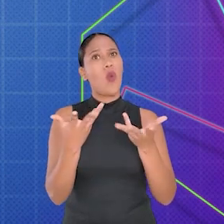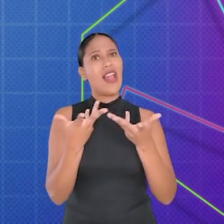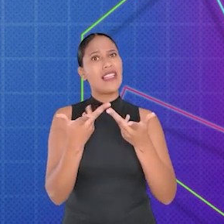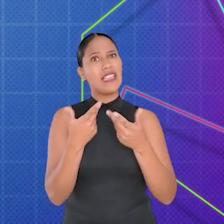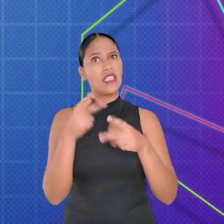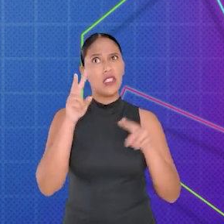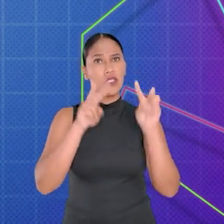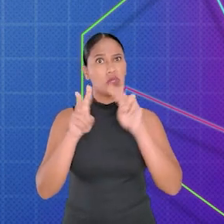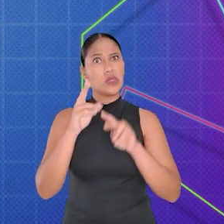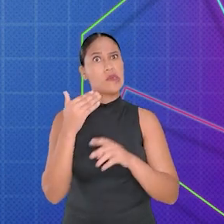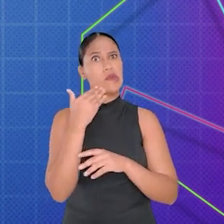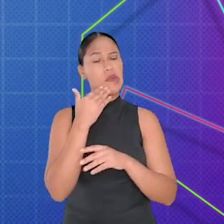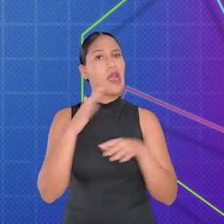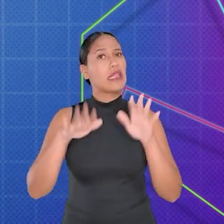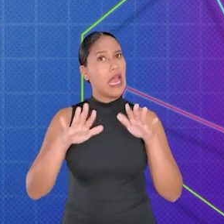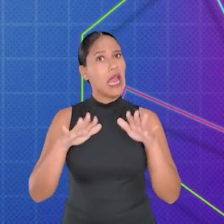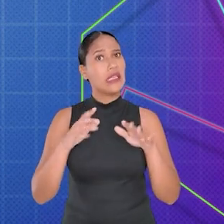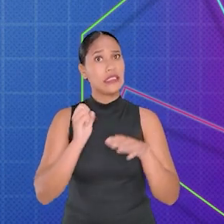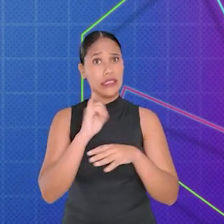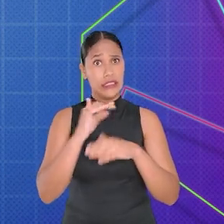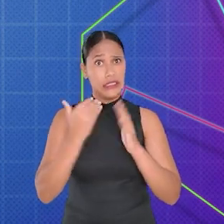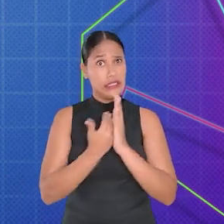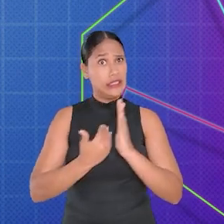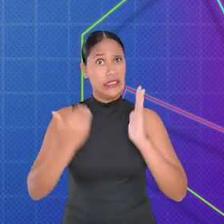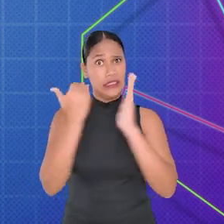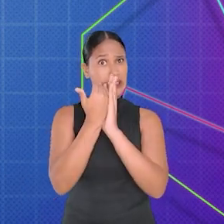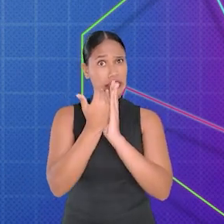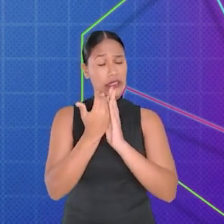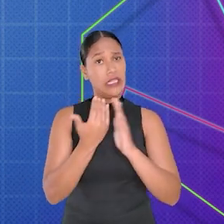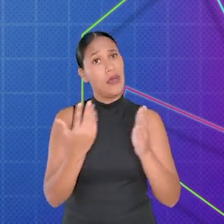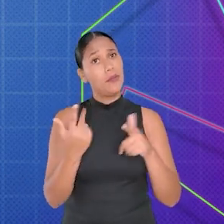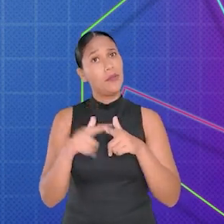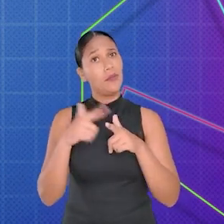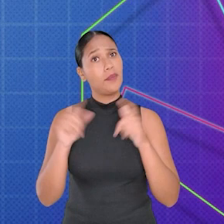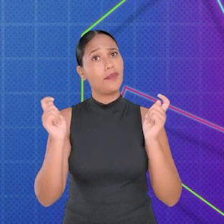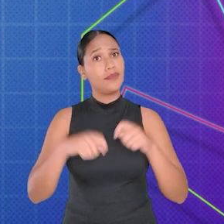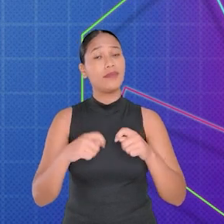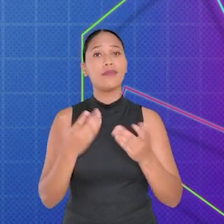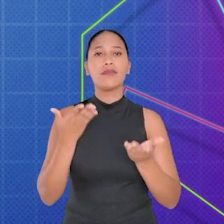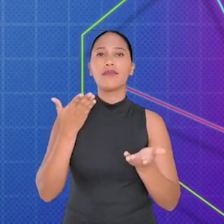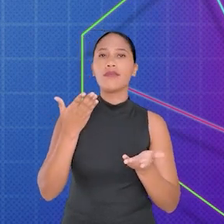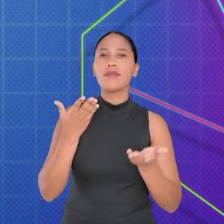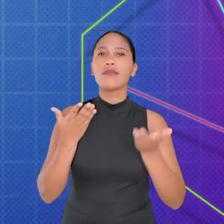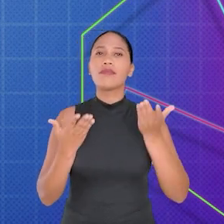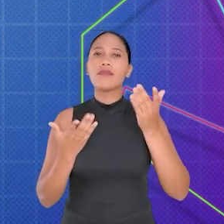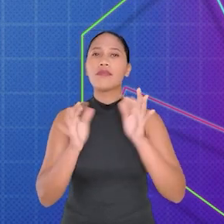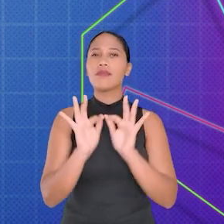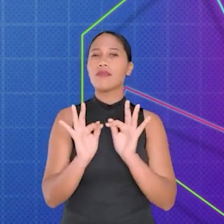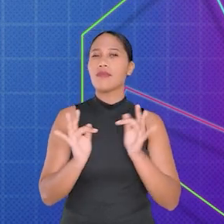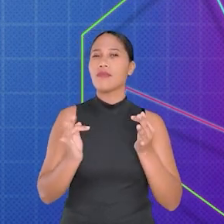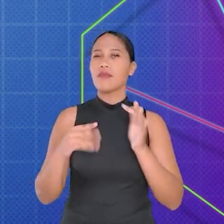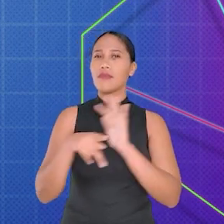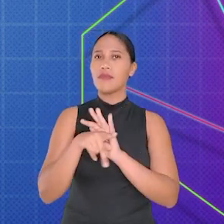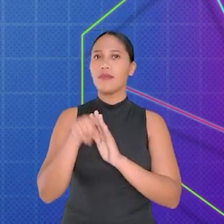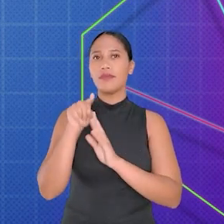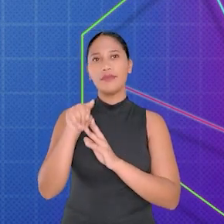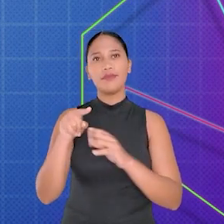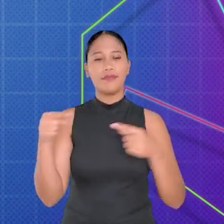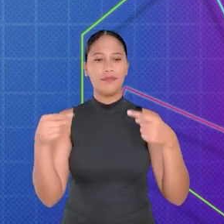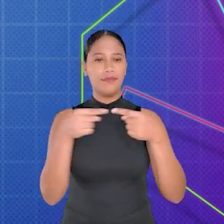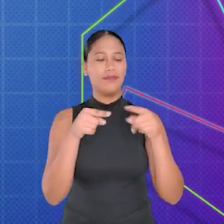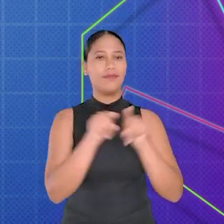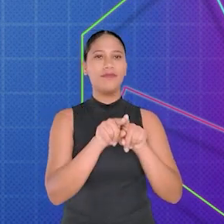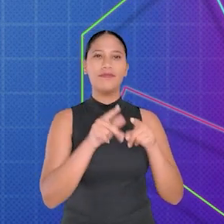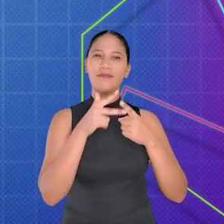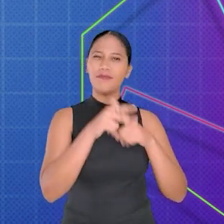comprometer a qualidade visual da escultura, se for aplicada de uma forma bem excessiva ou sem critério. É importante equilibrar a simplificação dos polígonos